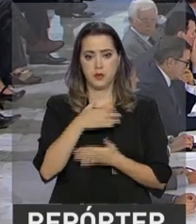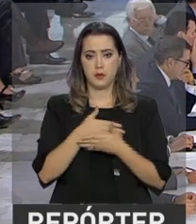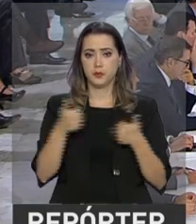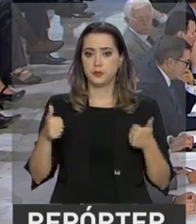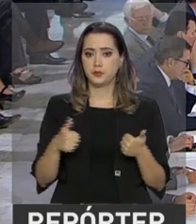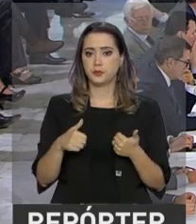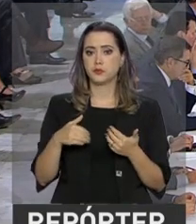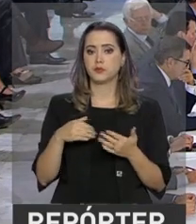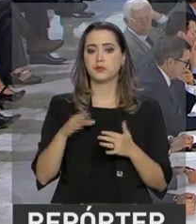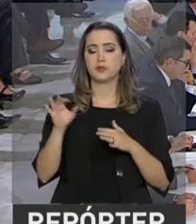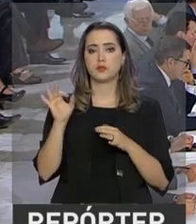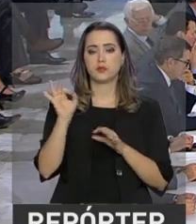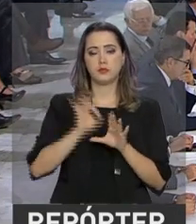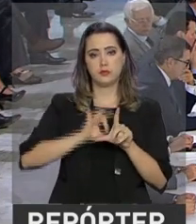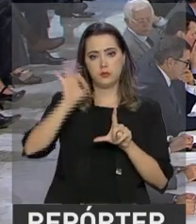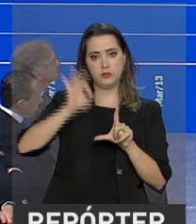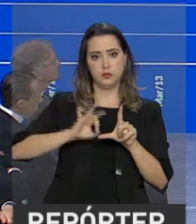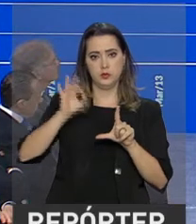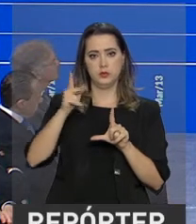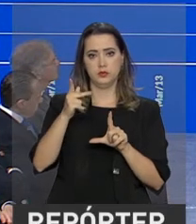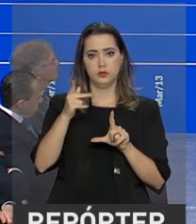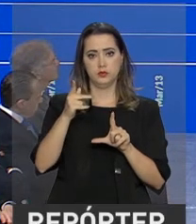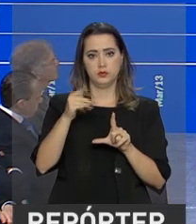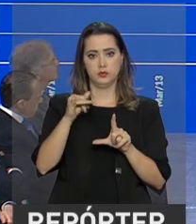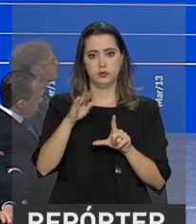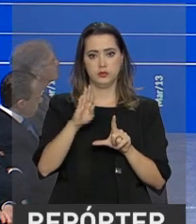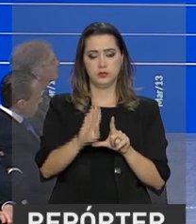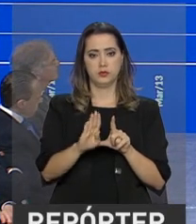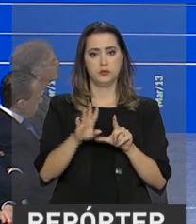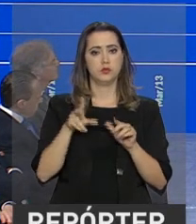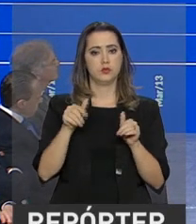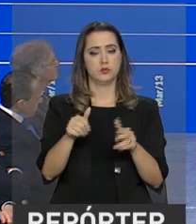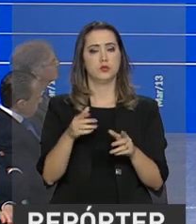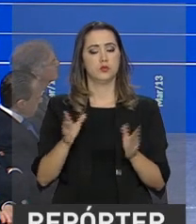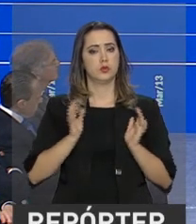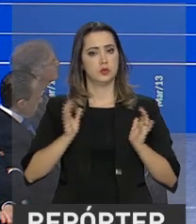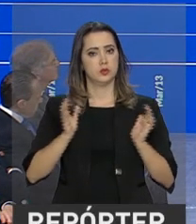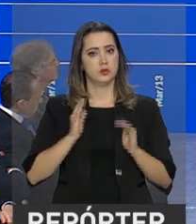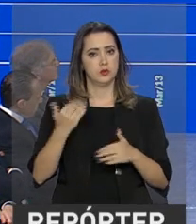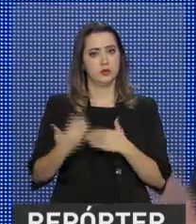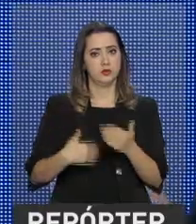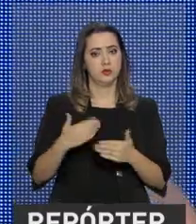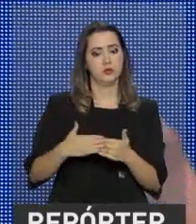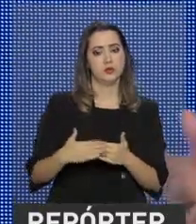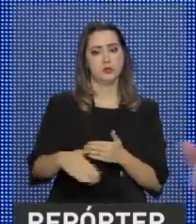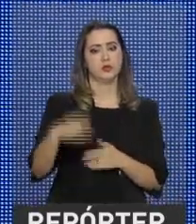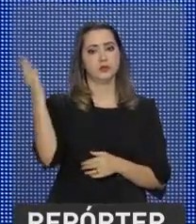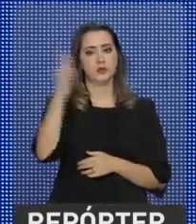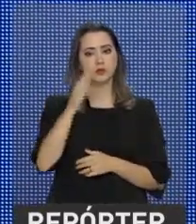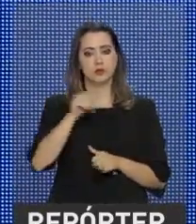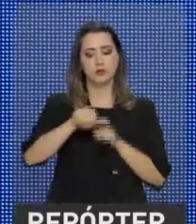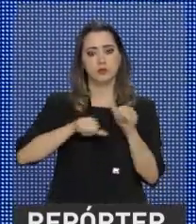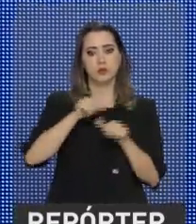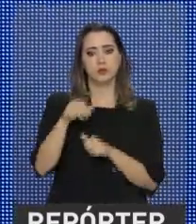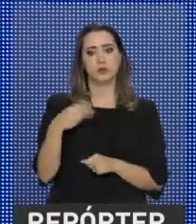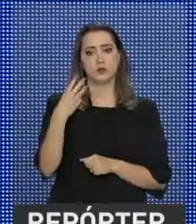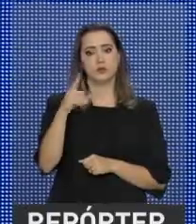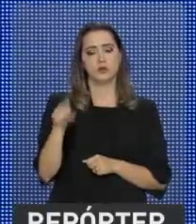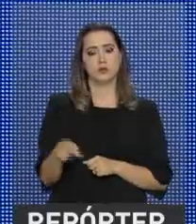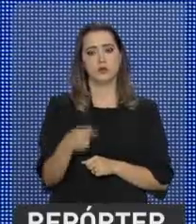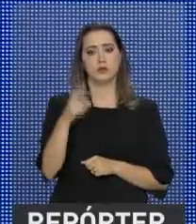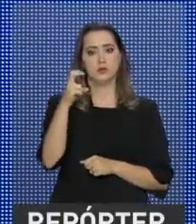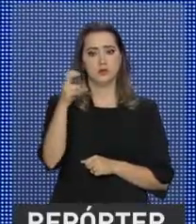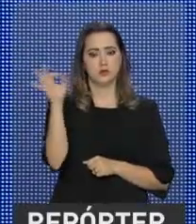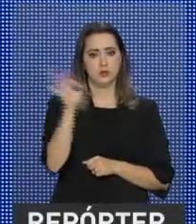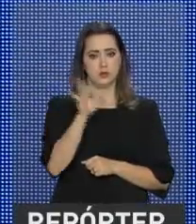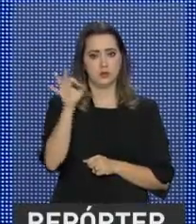melhorar os índices do Produto Interno Bruto, que é a soma de todas as riquezas produzidas no país. Passou de 3,5%